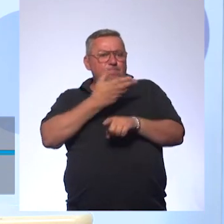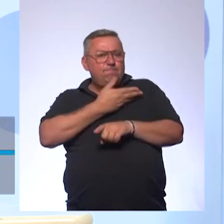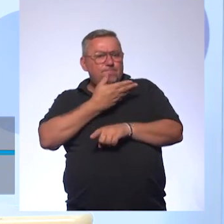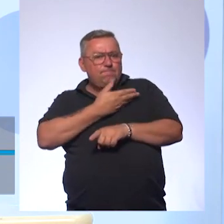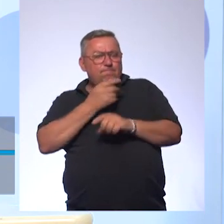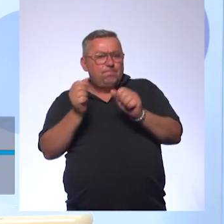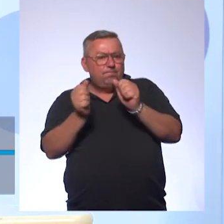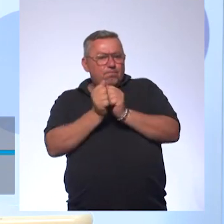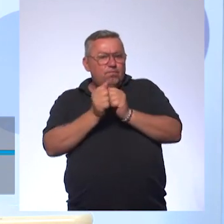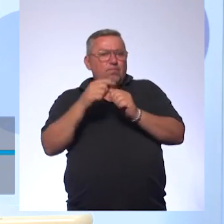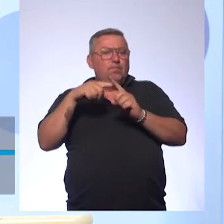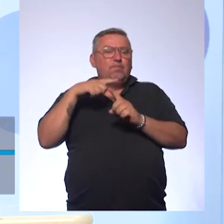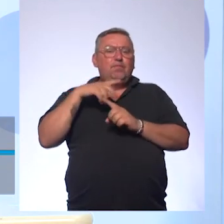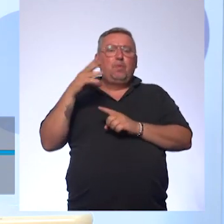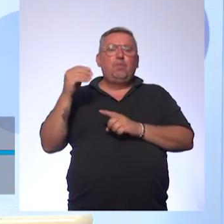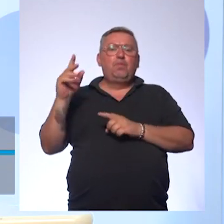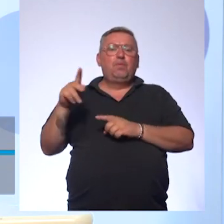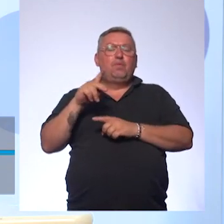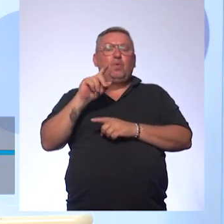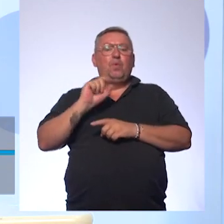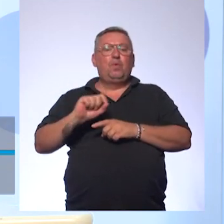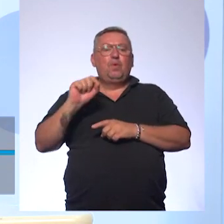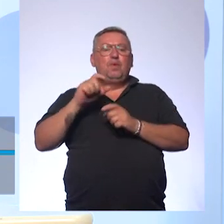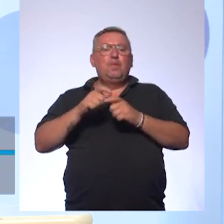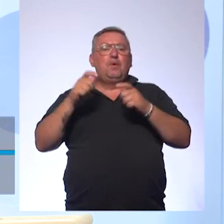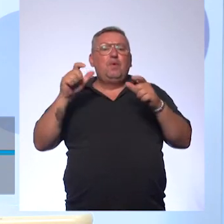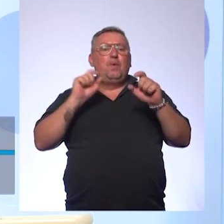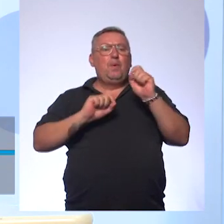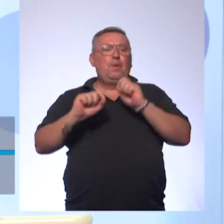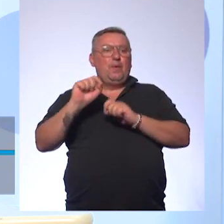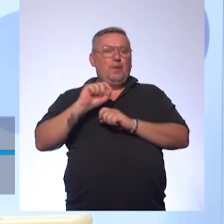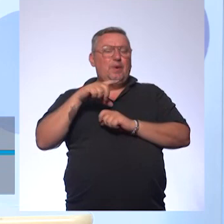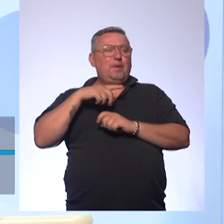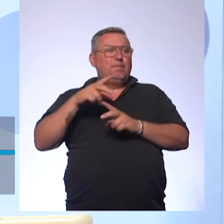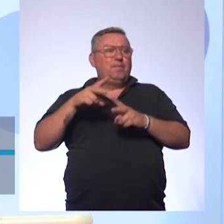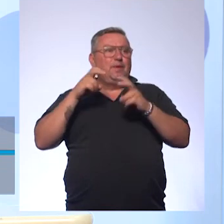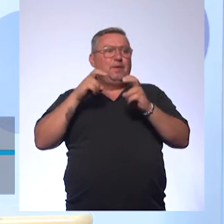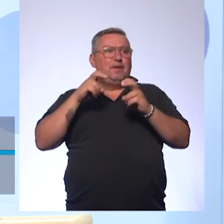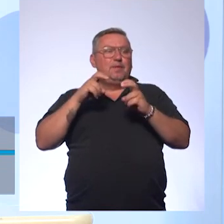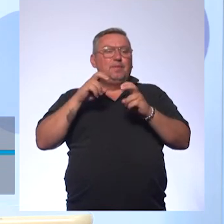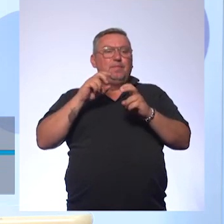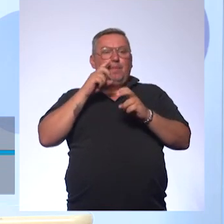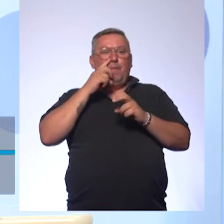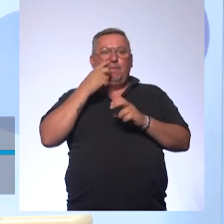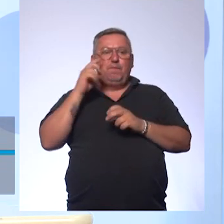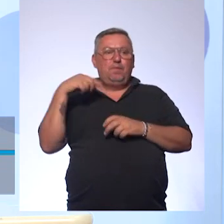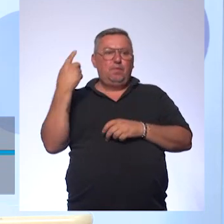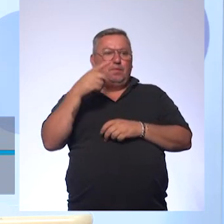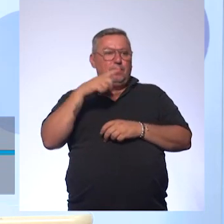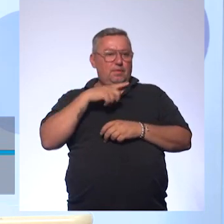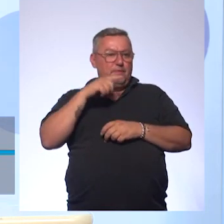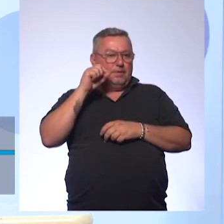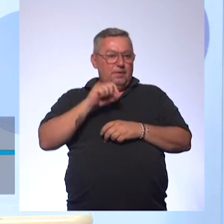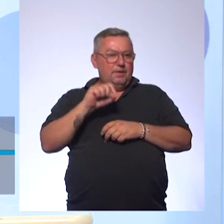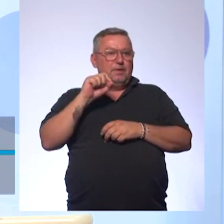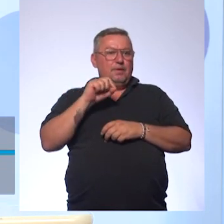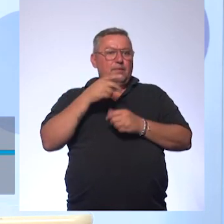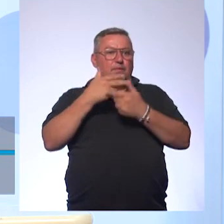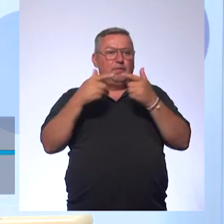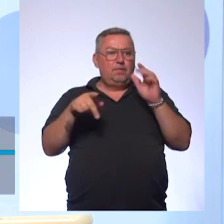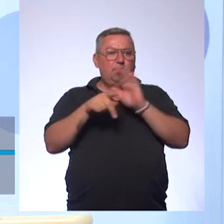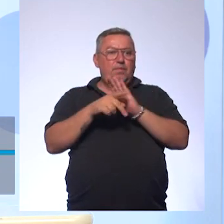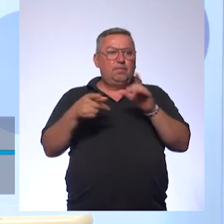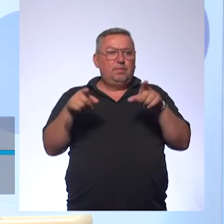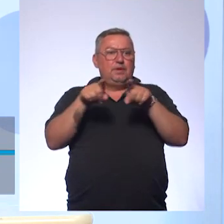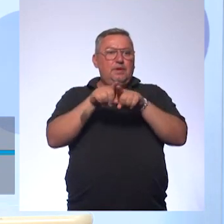demais aqui, ó. Professora Maria, professora Sandra, colocaram aqui altitude. Edjoel, eu esperava